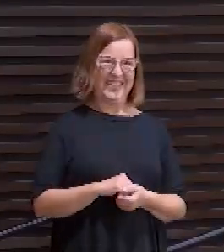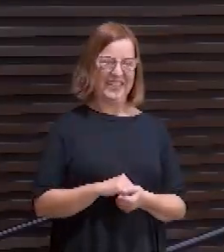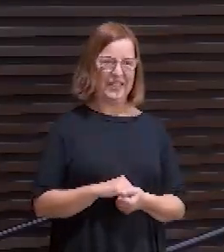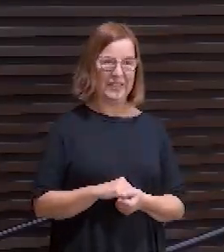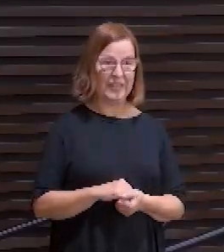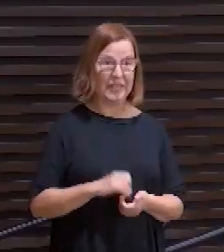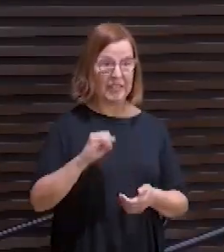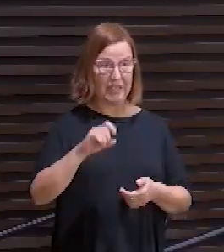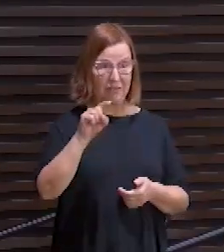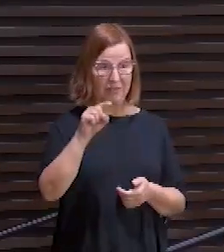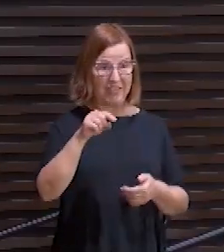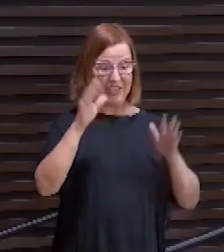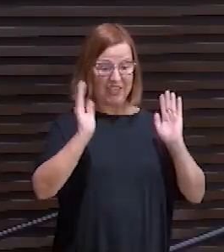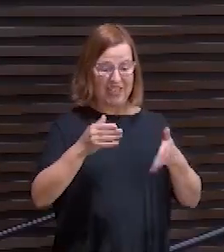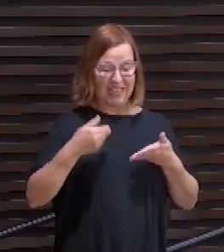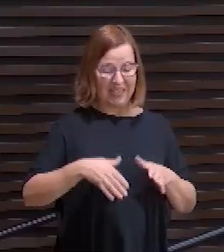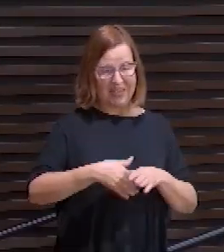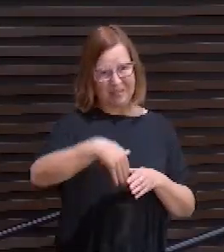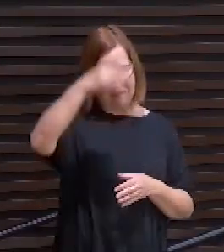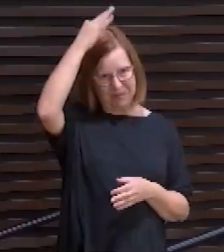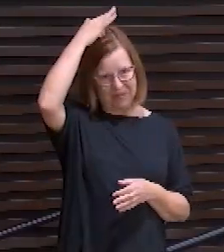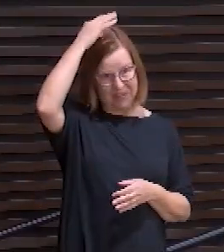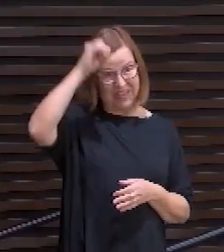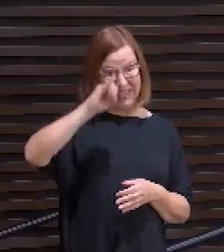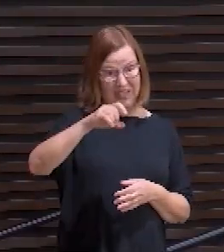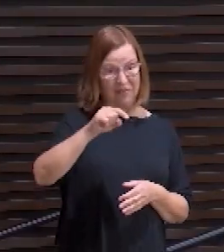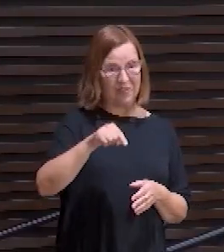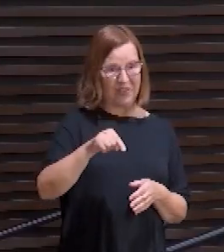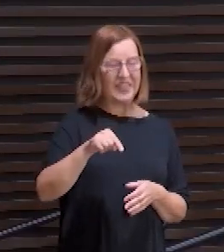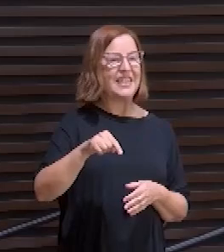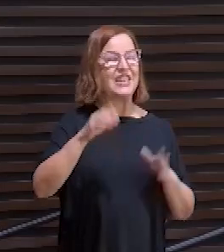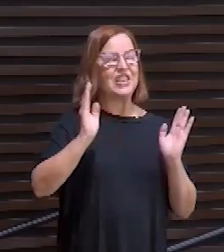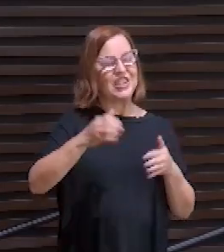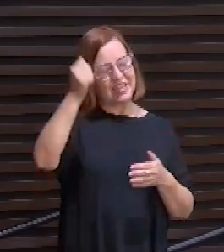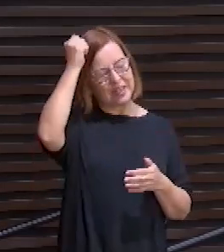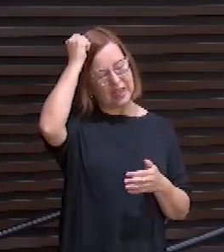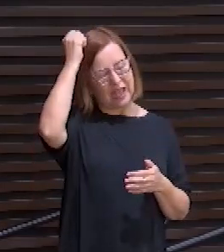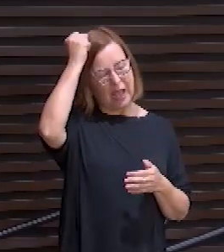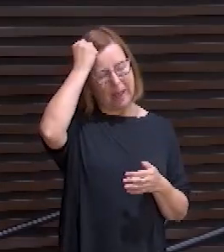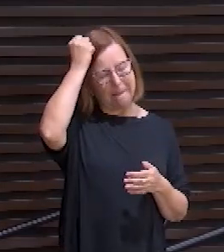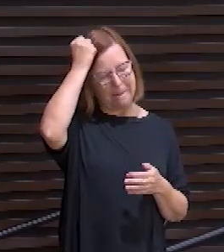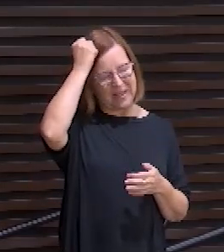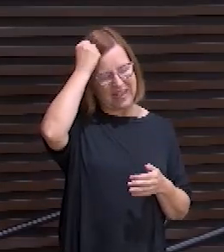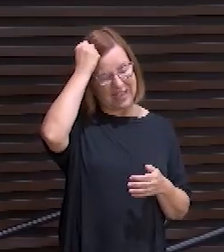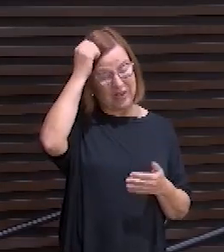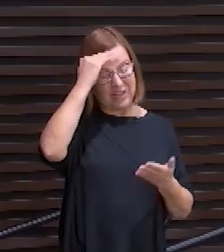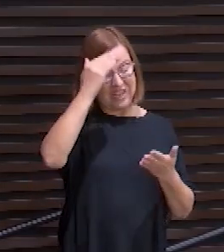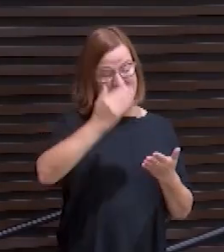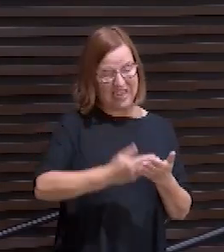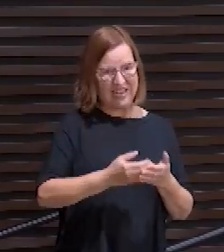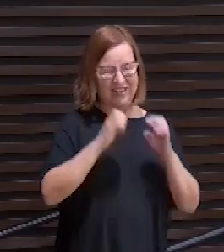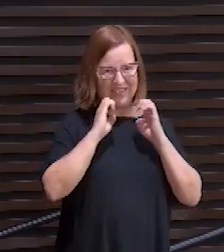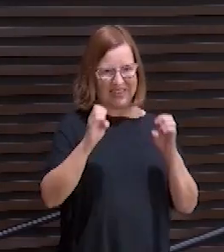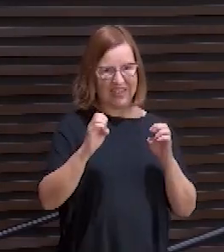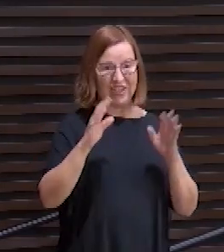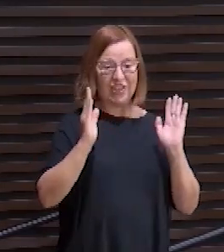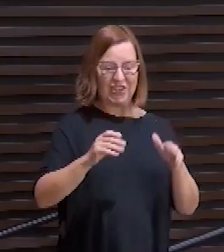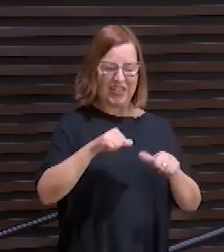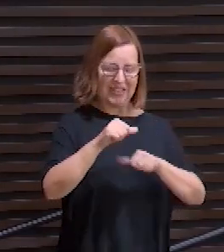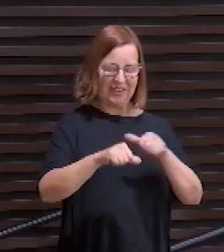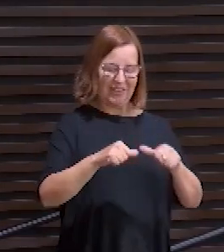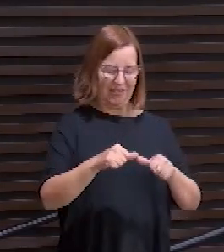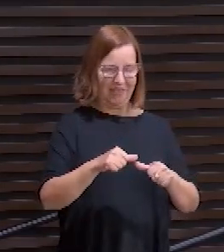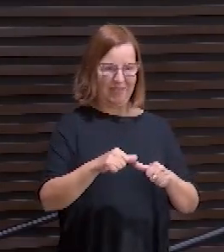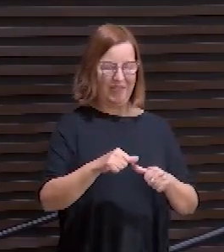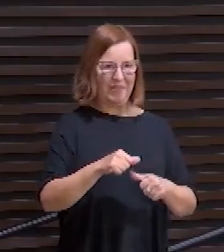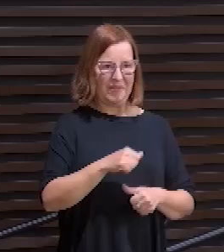Se você já nasceu de novo, se você se arrependeu de quem você é, você creu no Evangelho, se você já foi transformado de dentro para